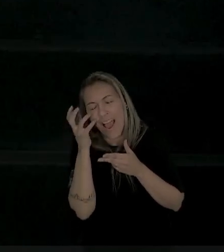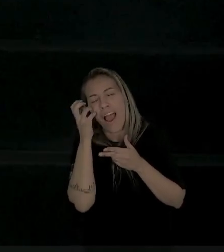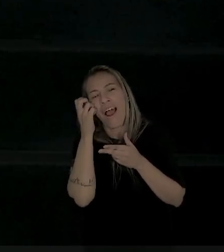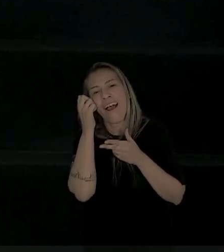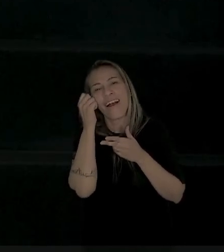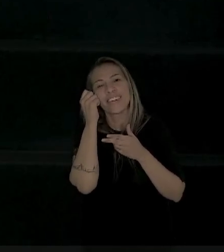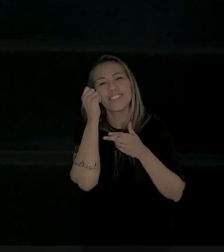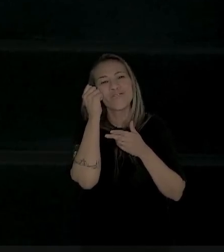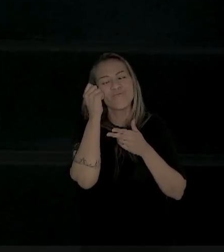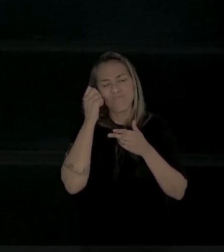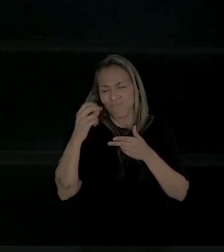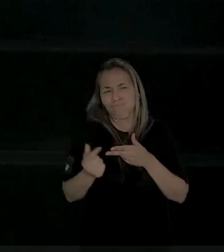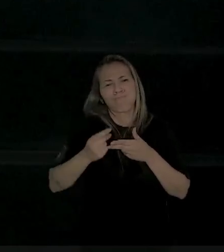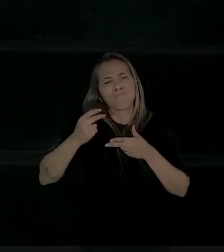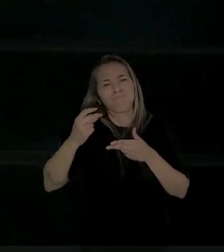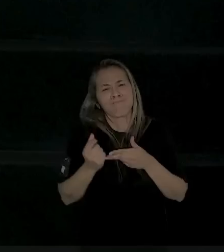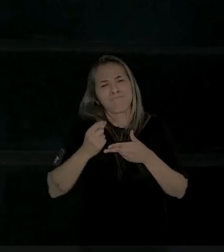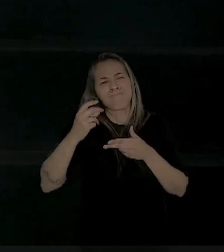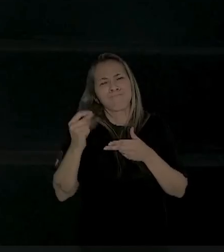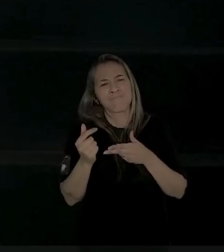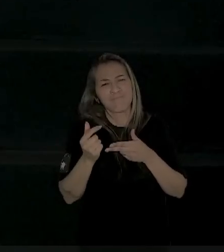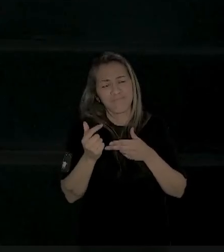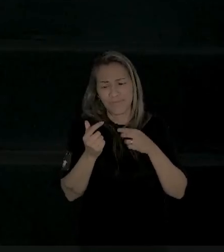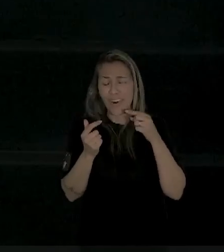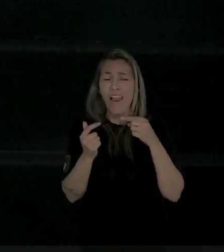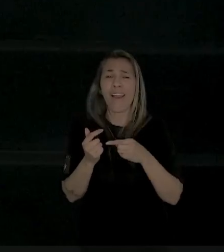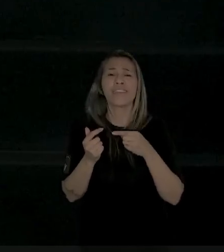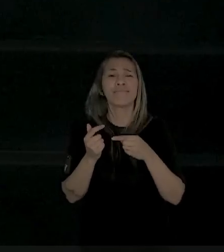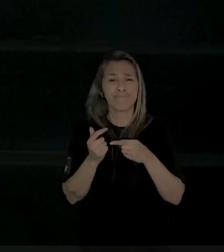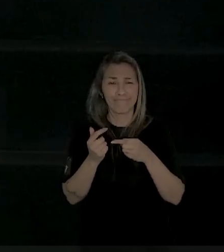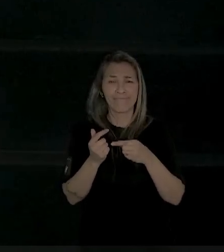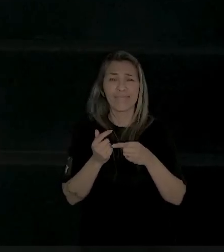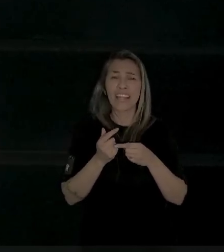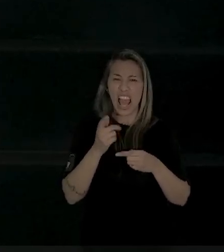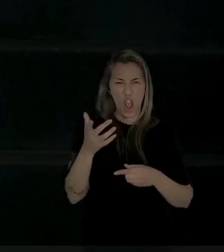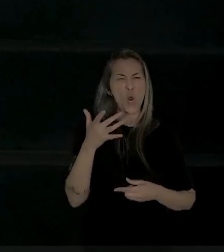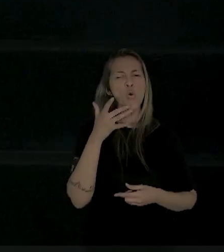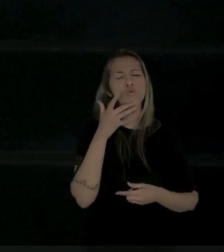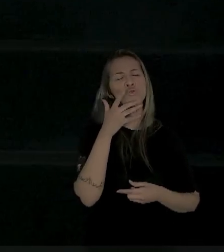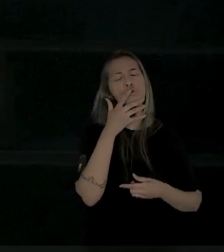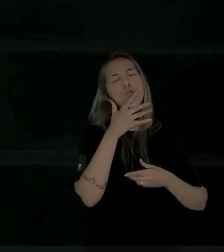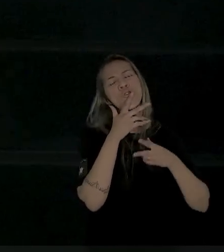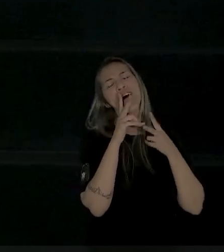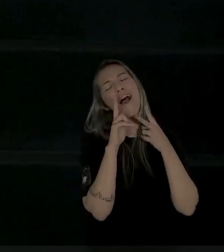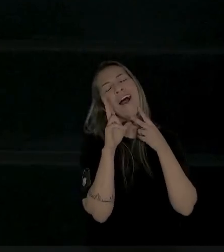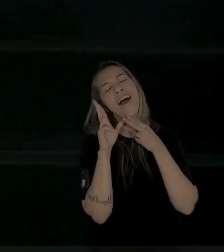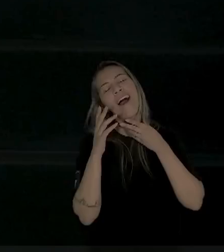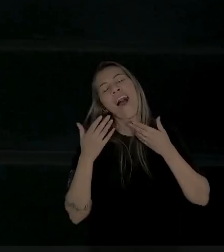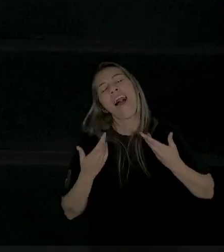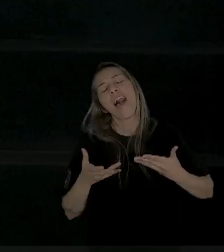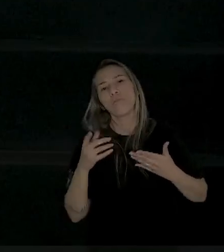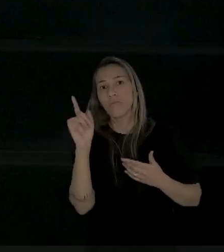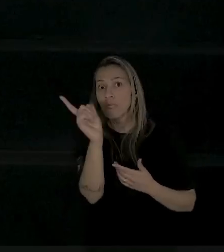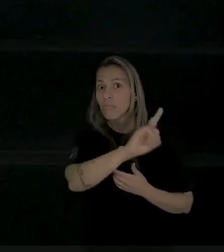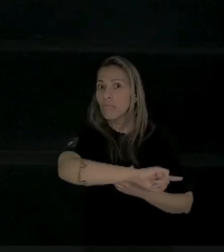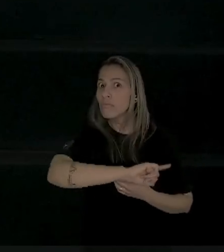veja, esse sono não é aquele sono saudável, não é aquele sono gostoso que a gente deita e relaxa, não,